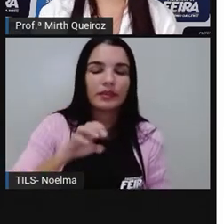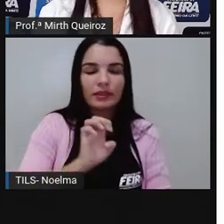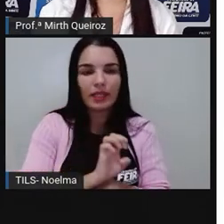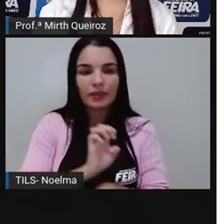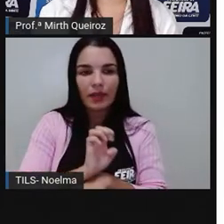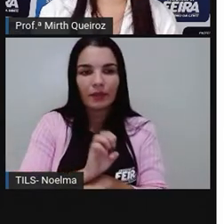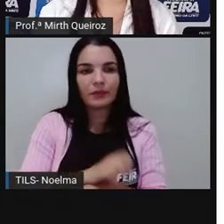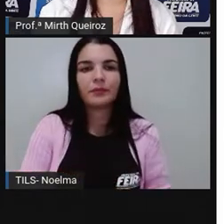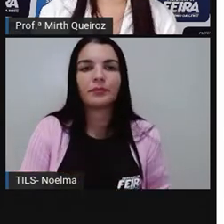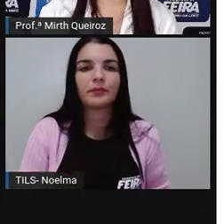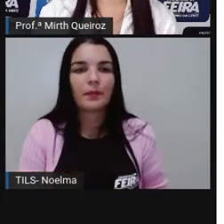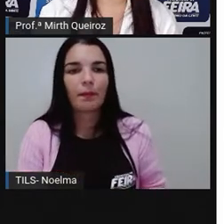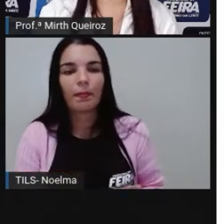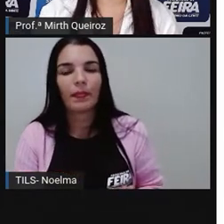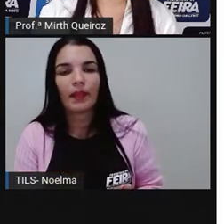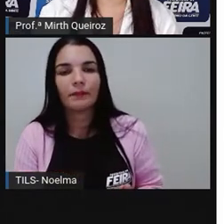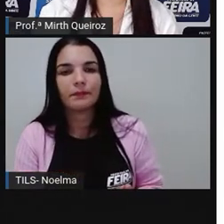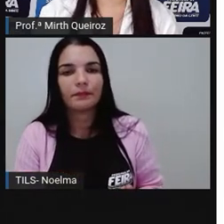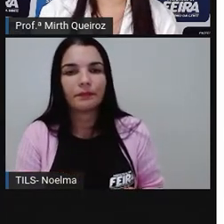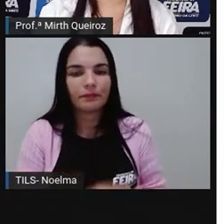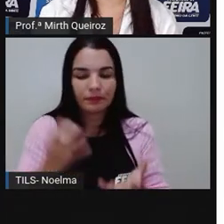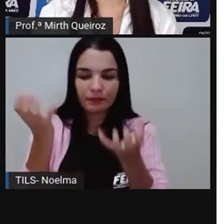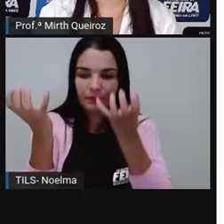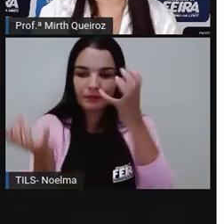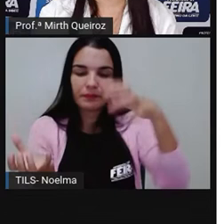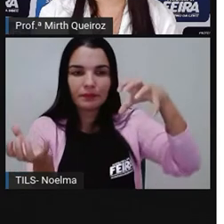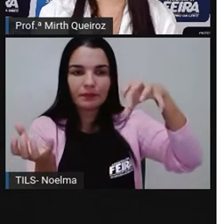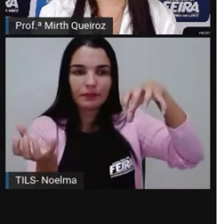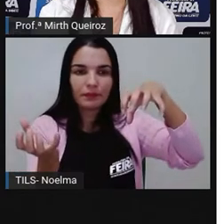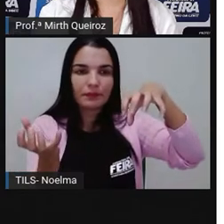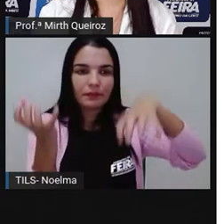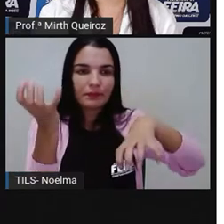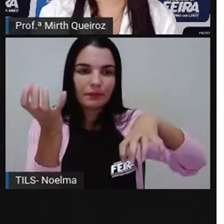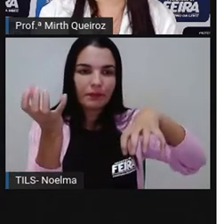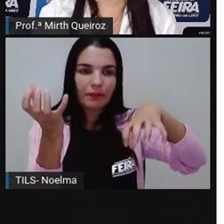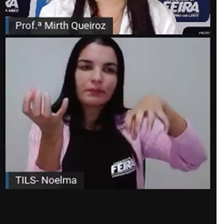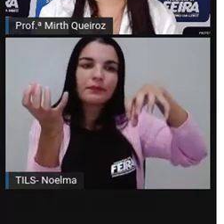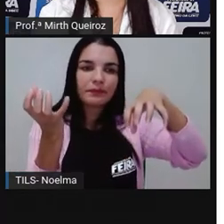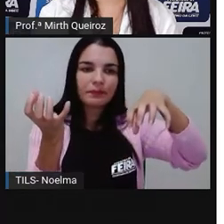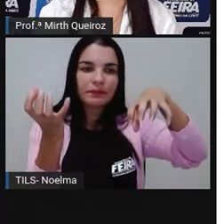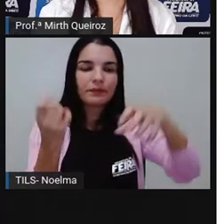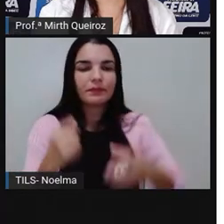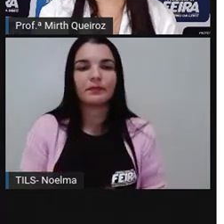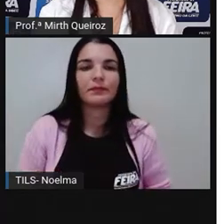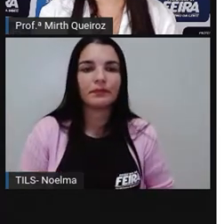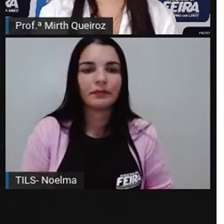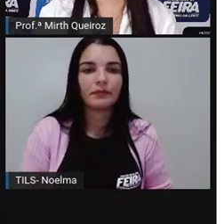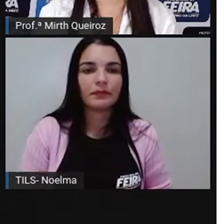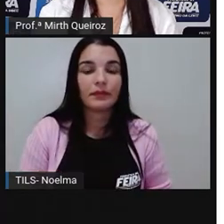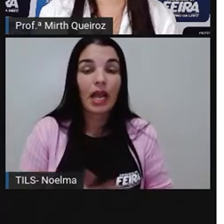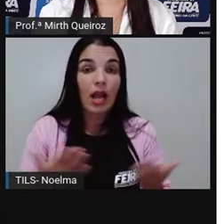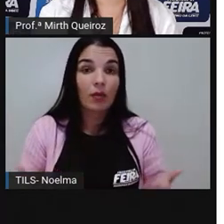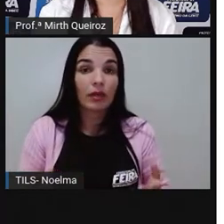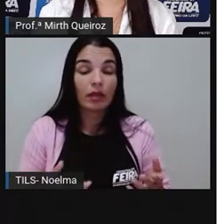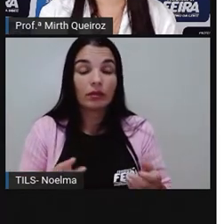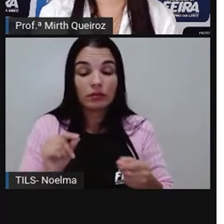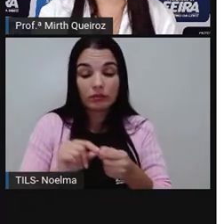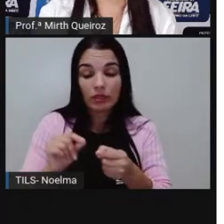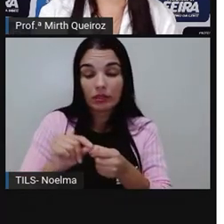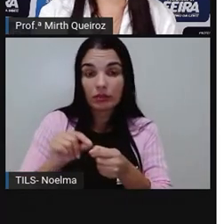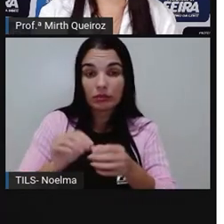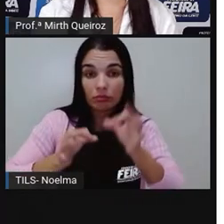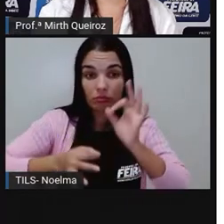Legislativa e os federais e os senadores vão trabalhar aí no Congresso Nacional. Em relação ao